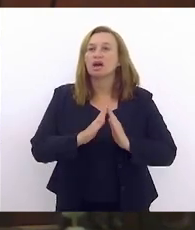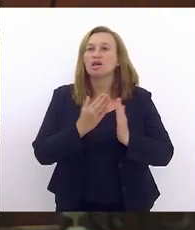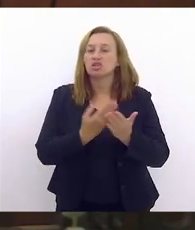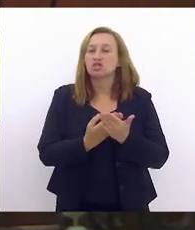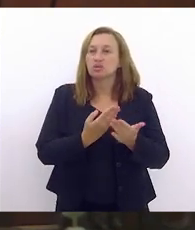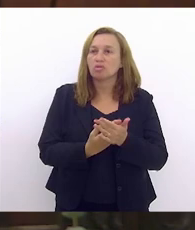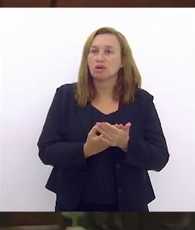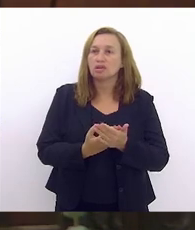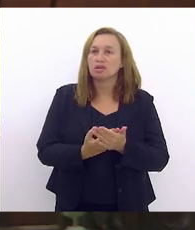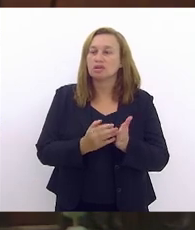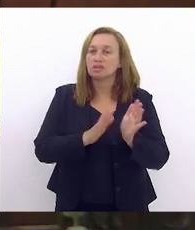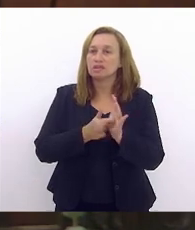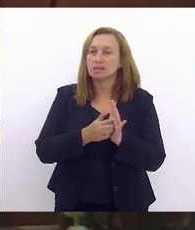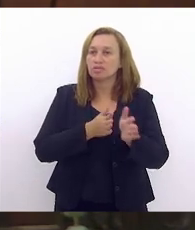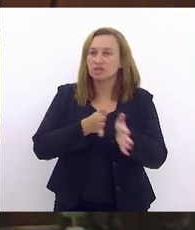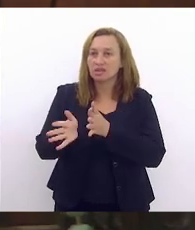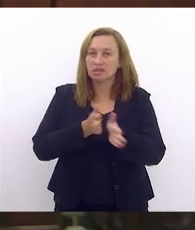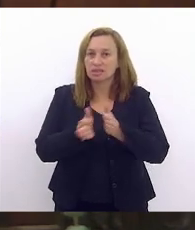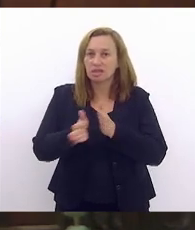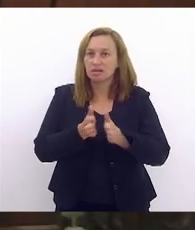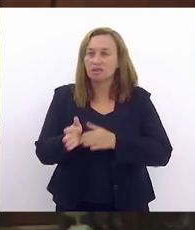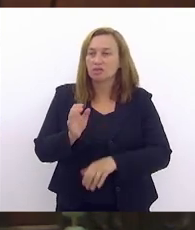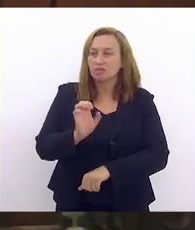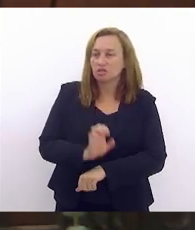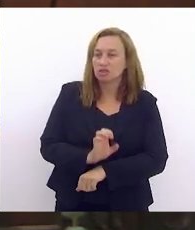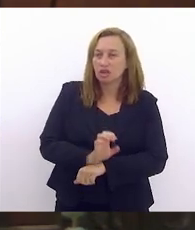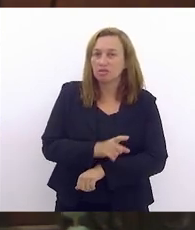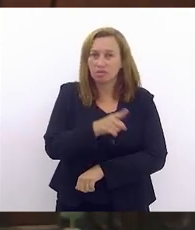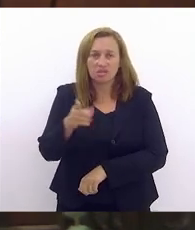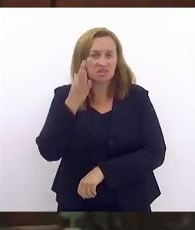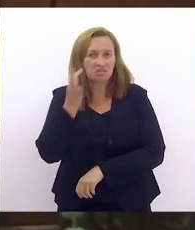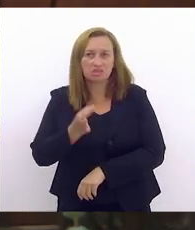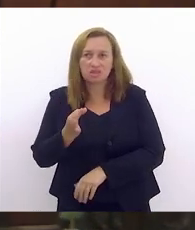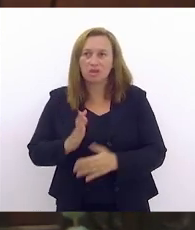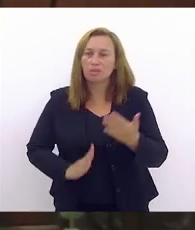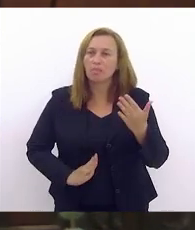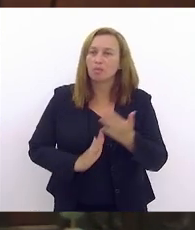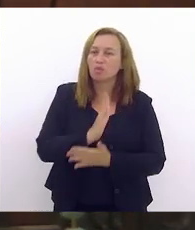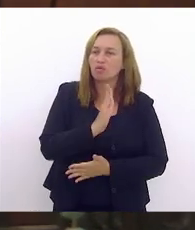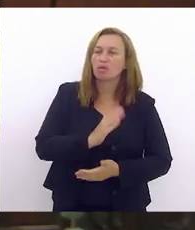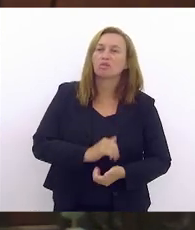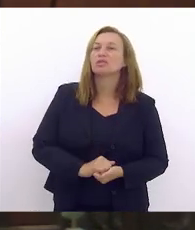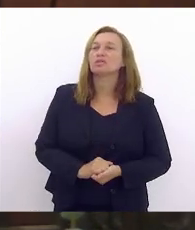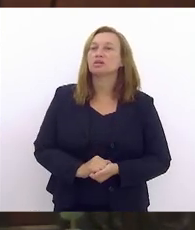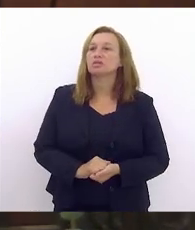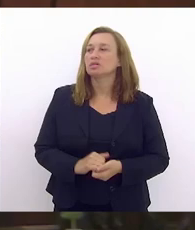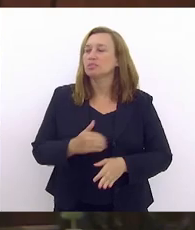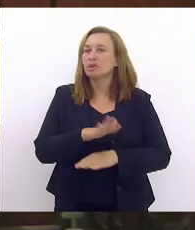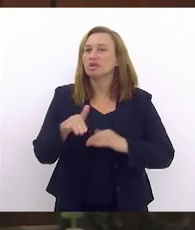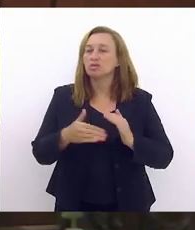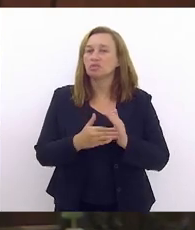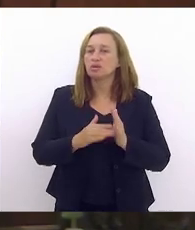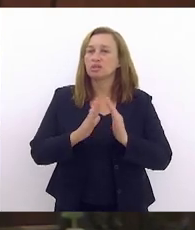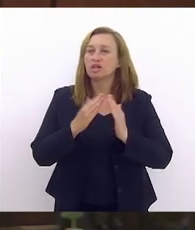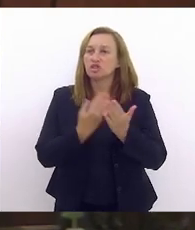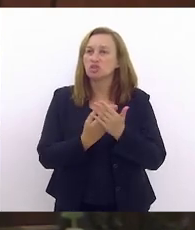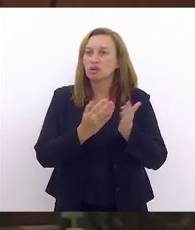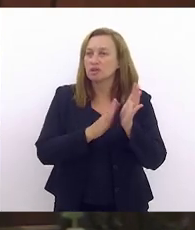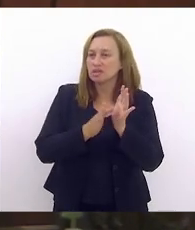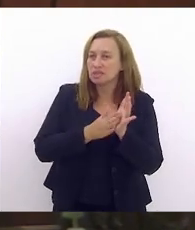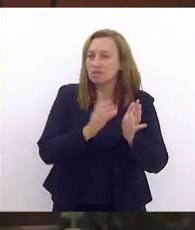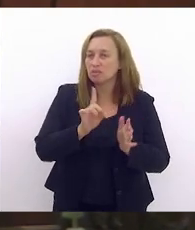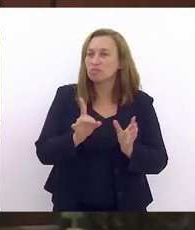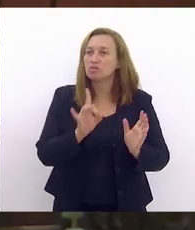Acesso. O Estado, para quem não sabe, aprovou recentemente a subvenção para todas as escolas de samba, não só do Grupo